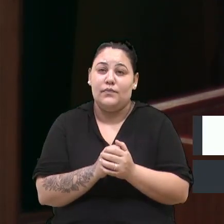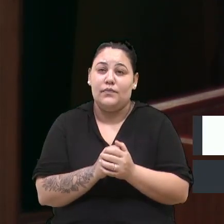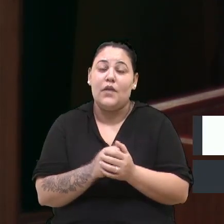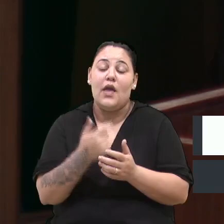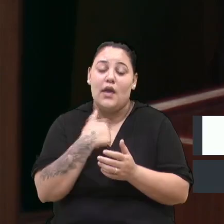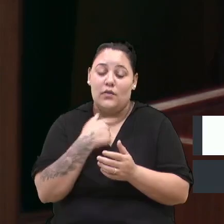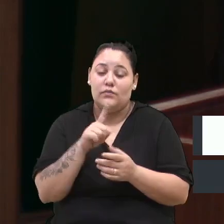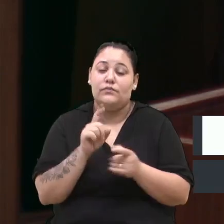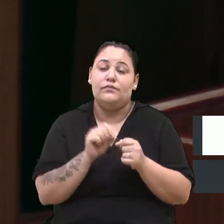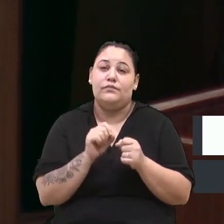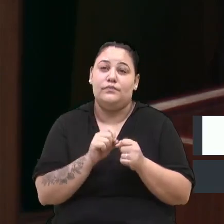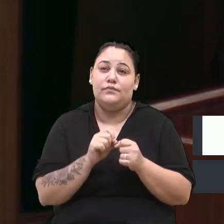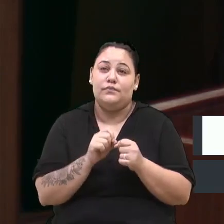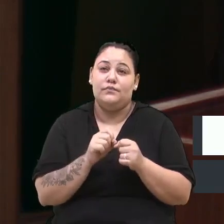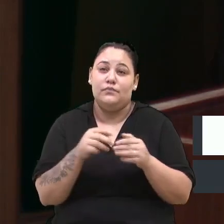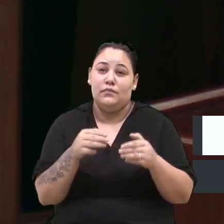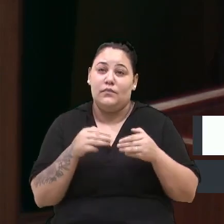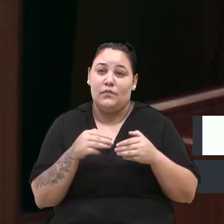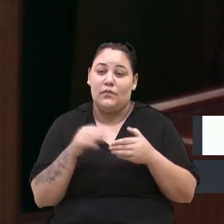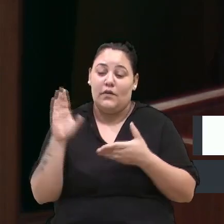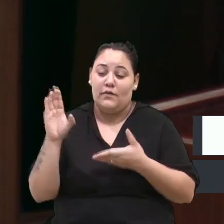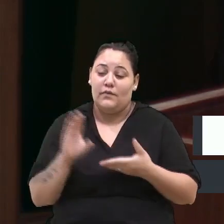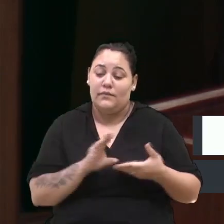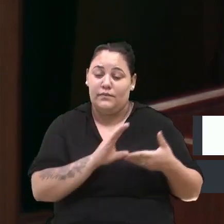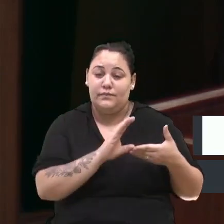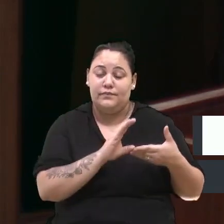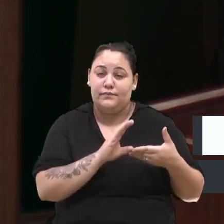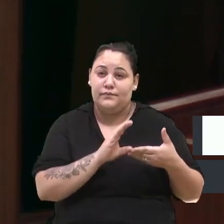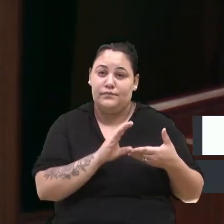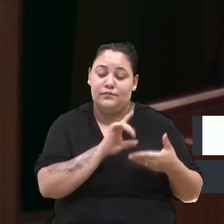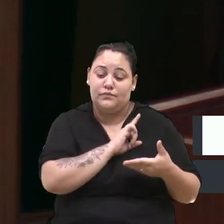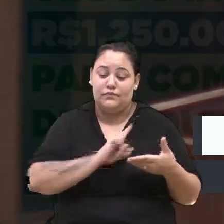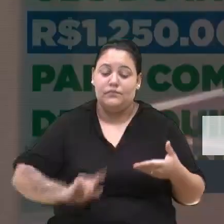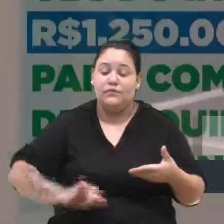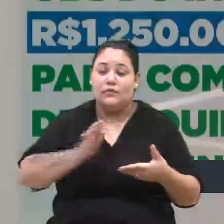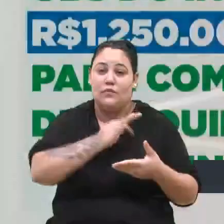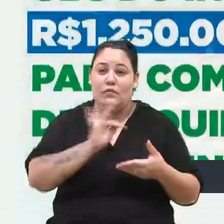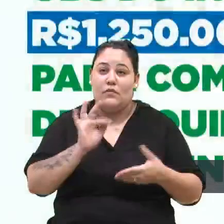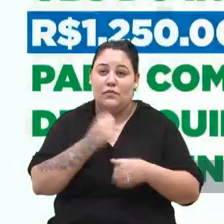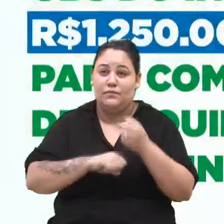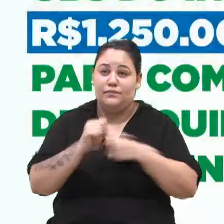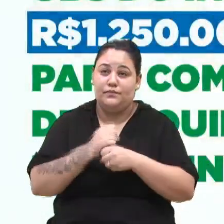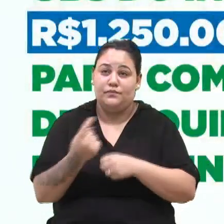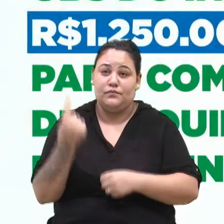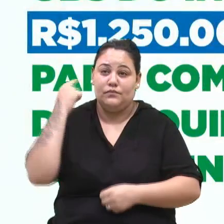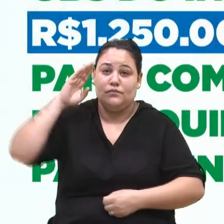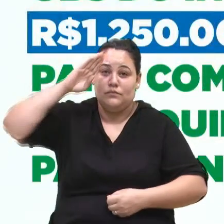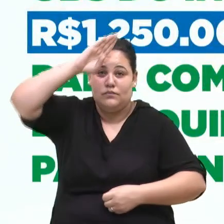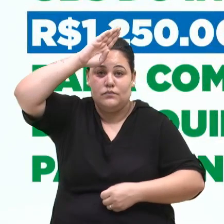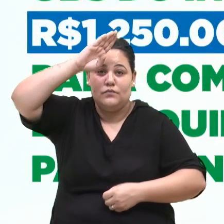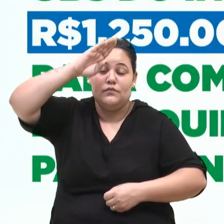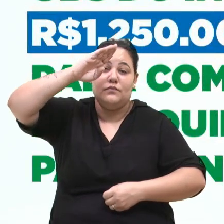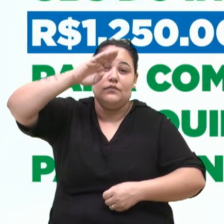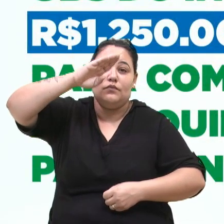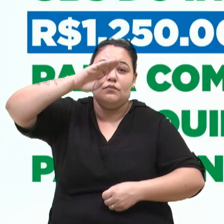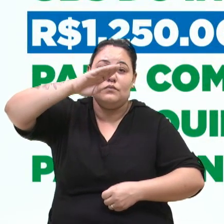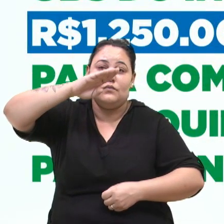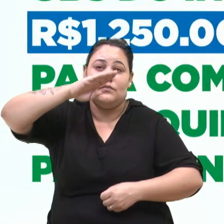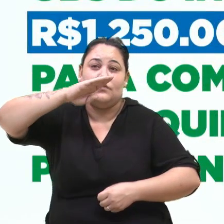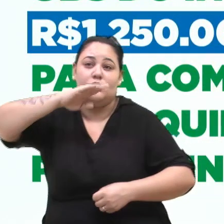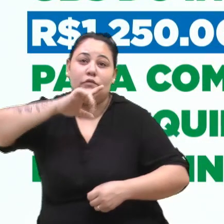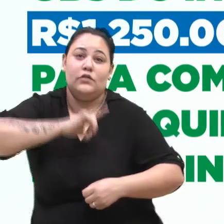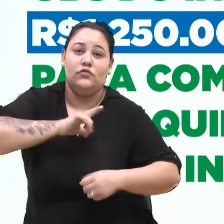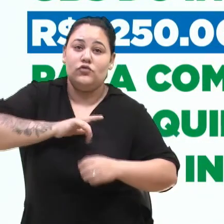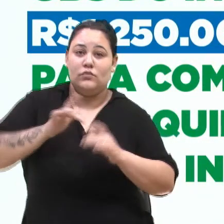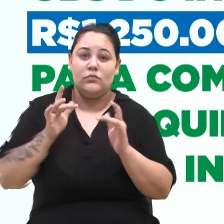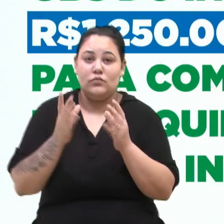traria emendas do governo federal, que na época era o presidente Jair Bolsonaro, pelo qual eu tinha grande ligação,